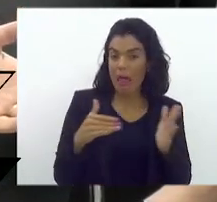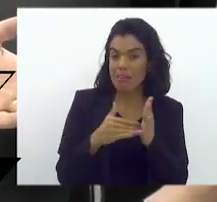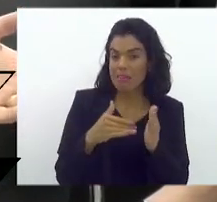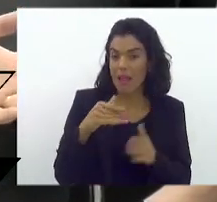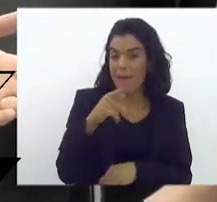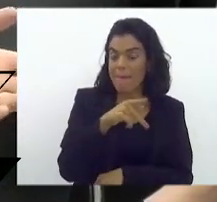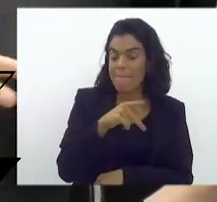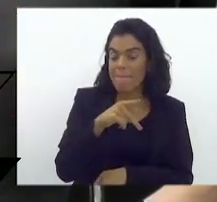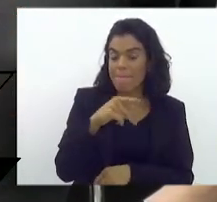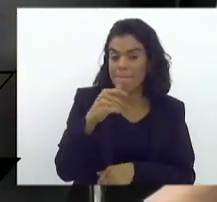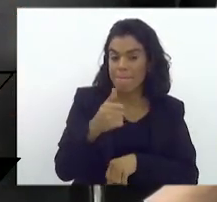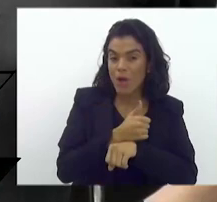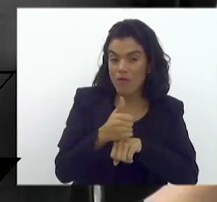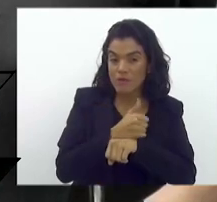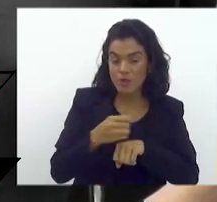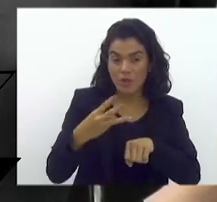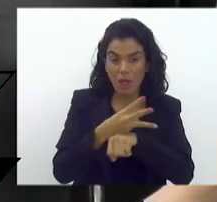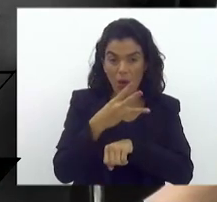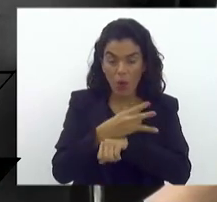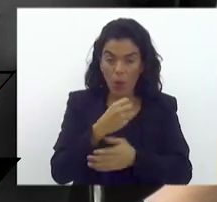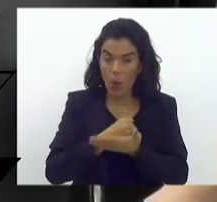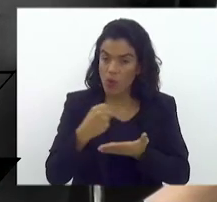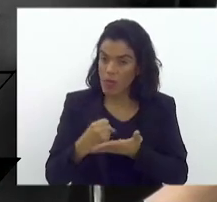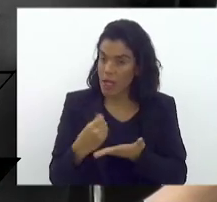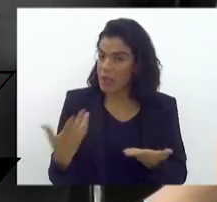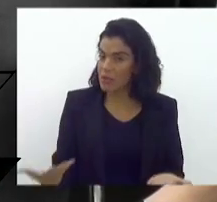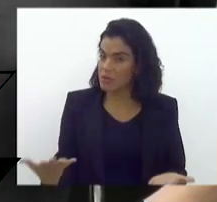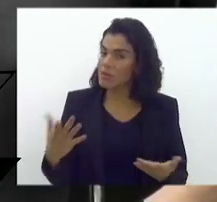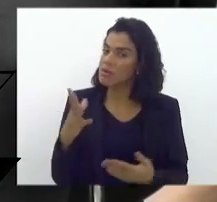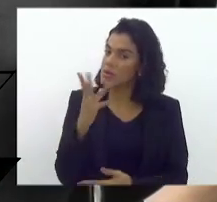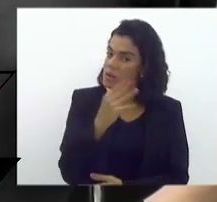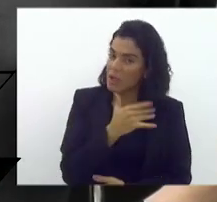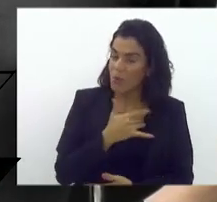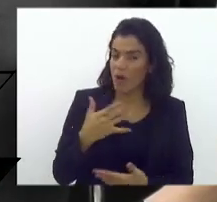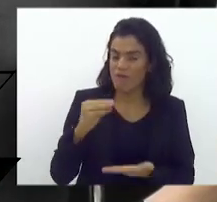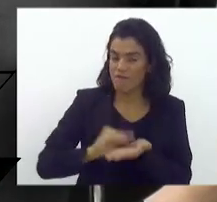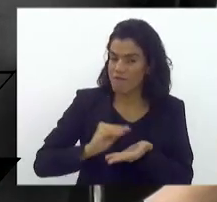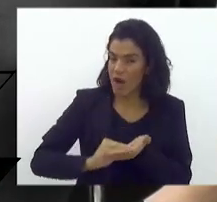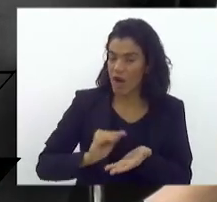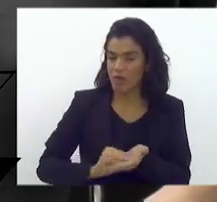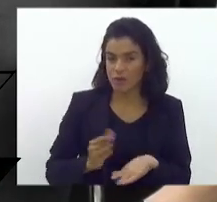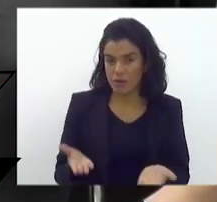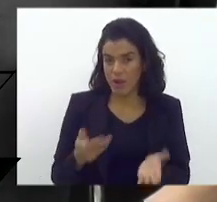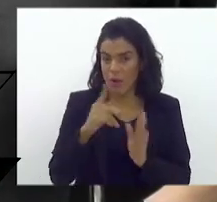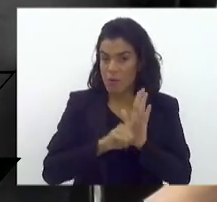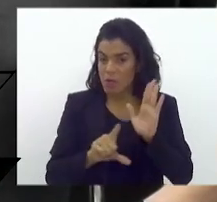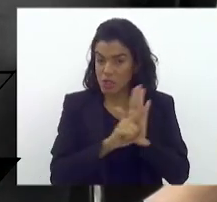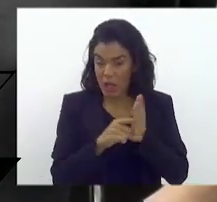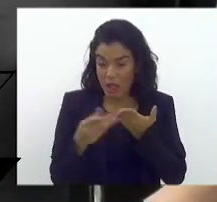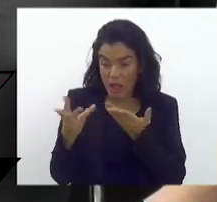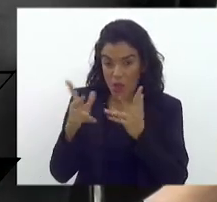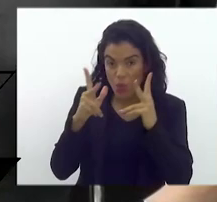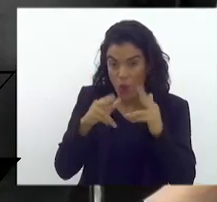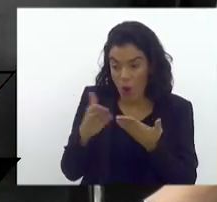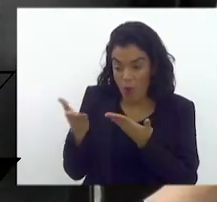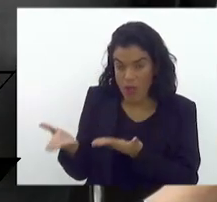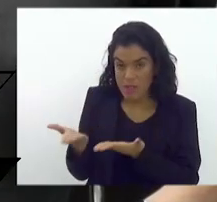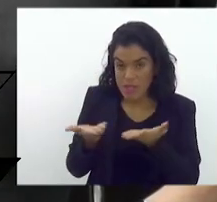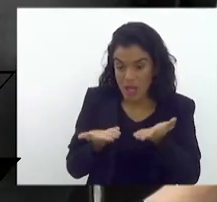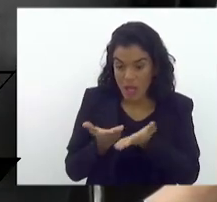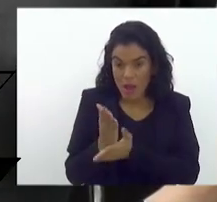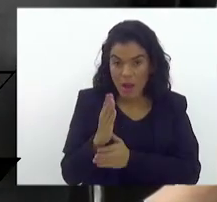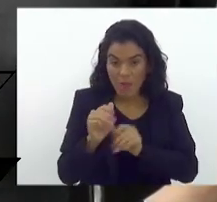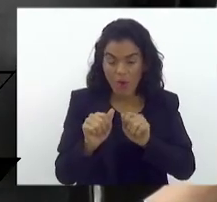terceirizado falta. Né? Então, isso é muito grave. Eu queria chamar a atenção para esse aspecto, porque, por exemplo, um projeto como esse, que se aprova, se a